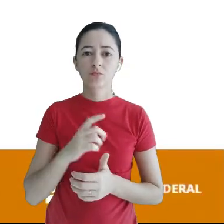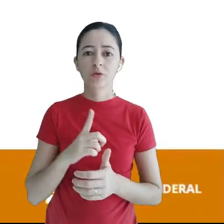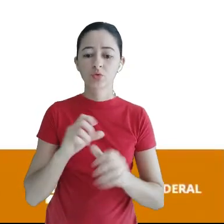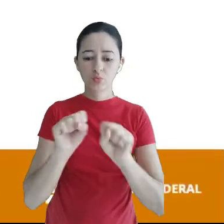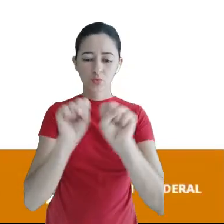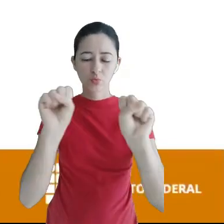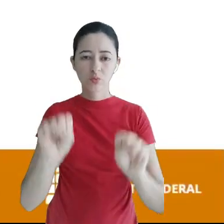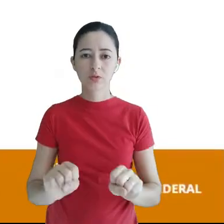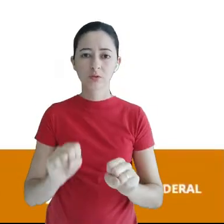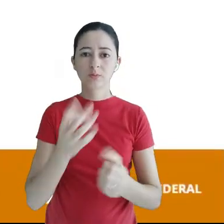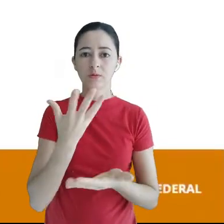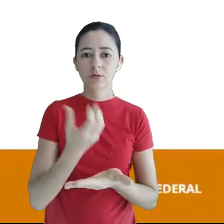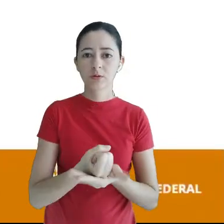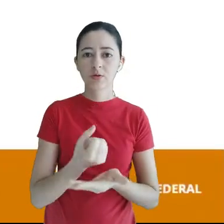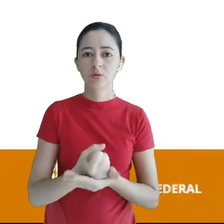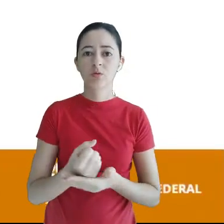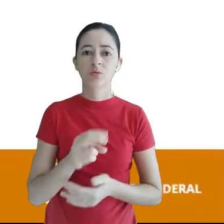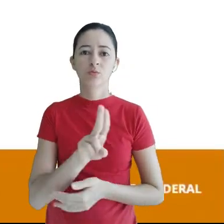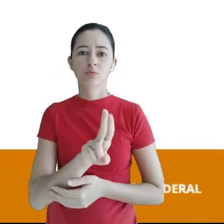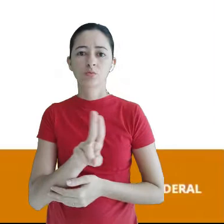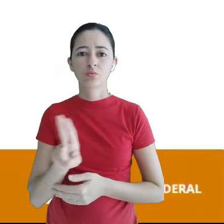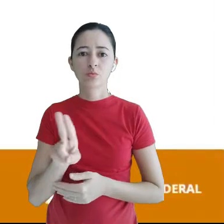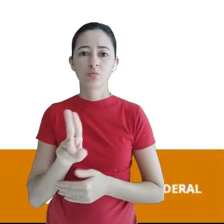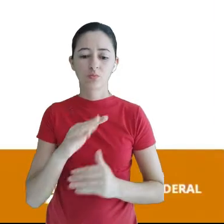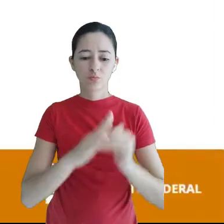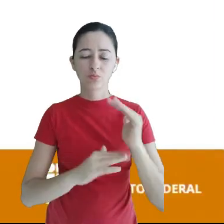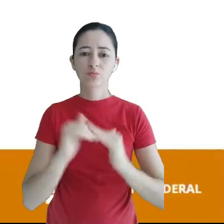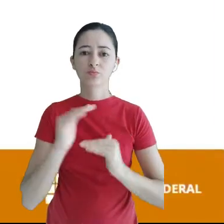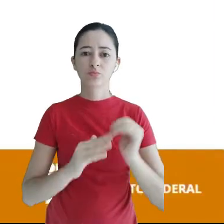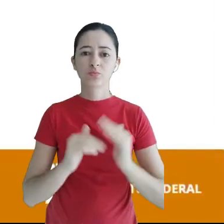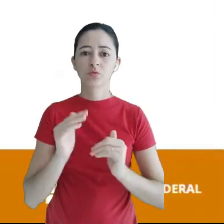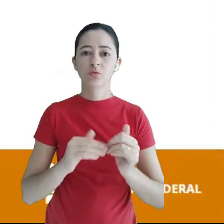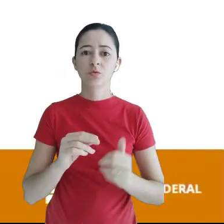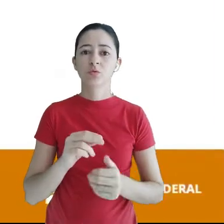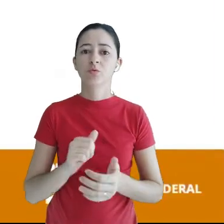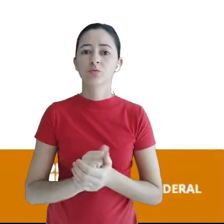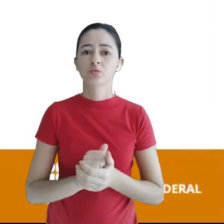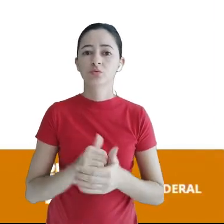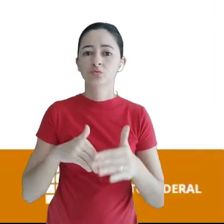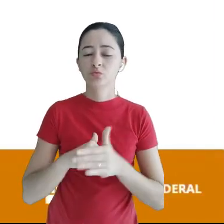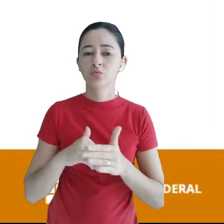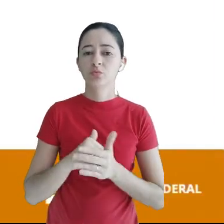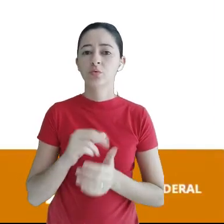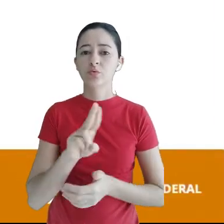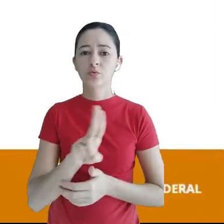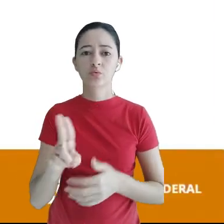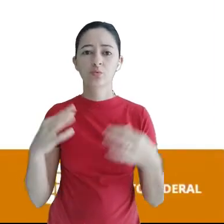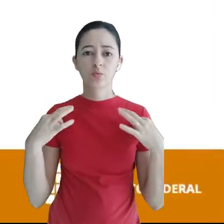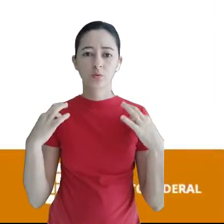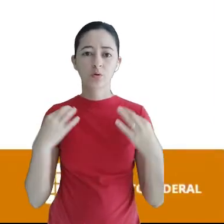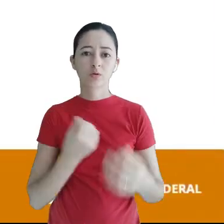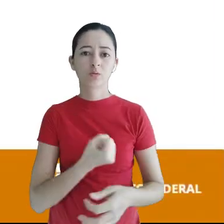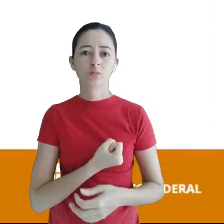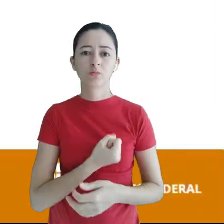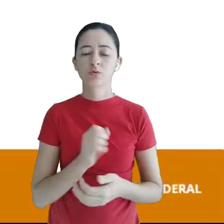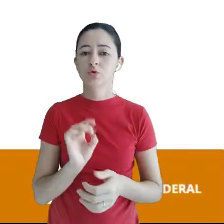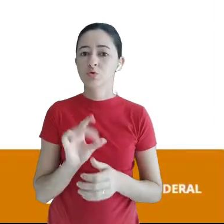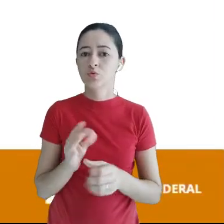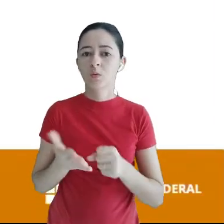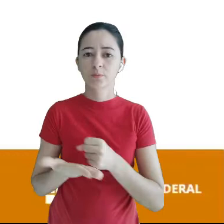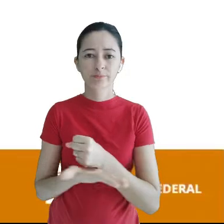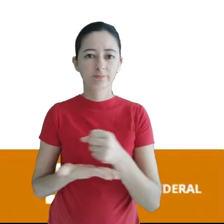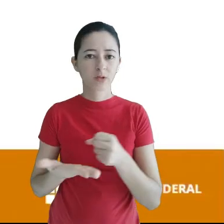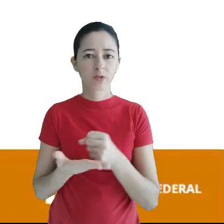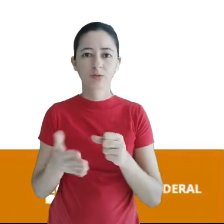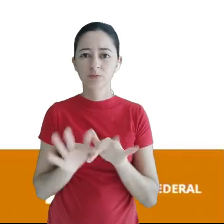seja cadastrado no sistema, quais dados, nome, camisa, posição, entre outros. Pessoal, aqui eu coloquei só um resumo, o